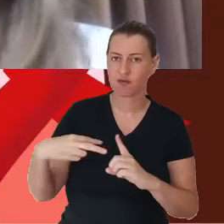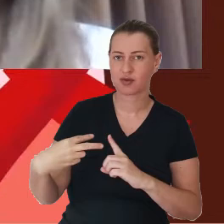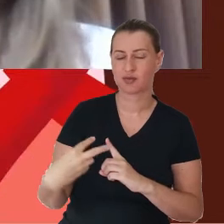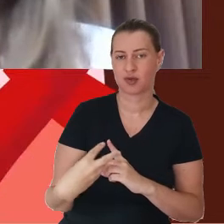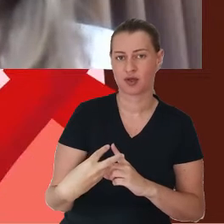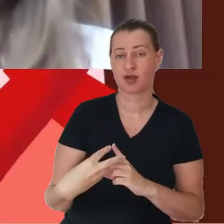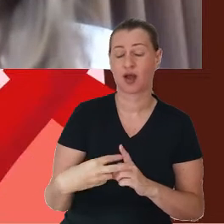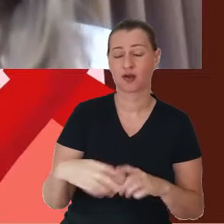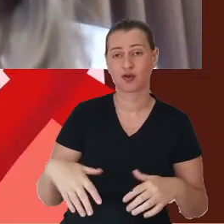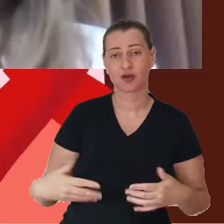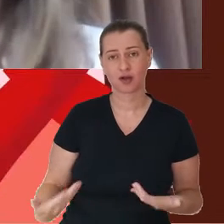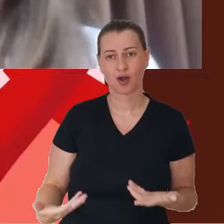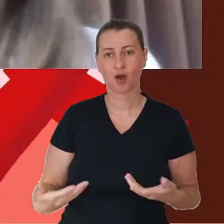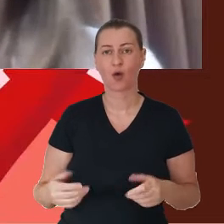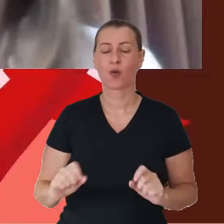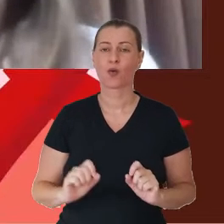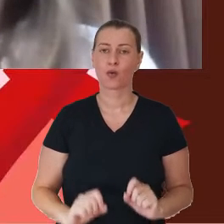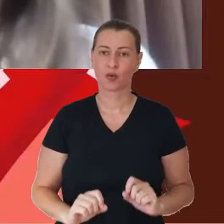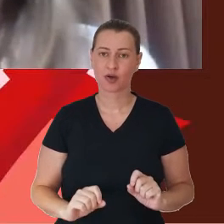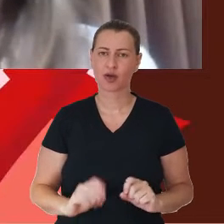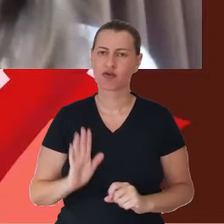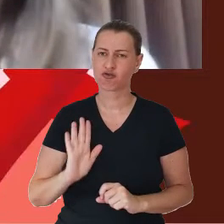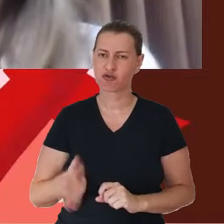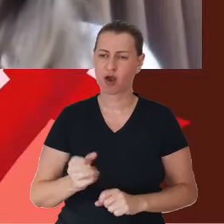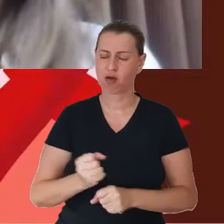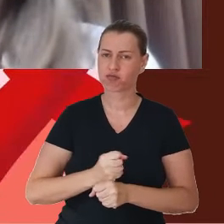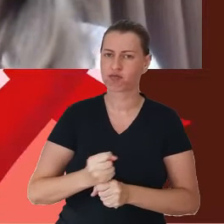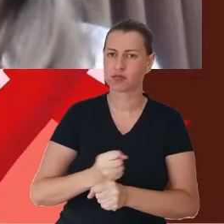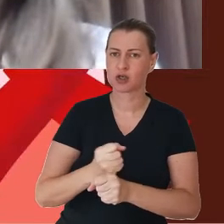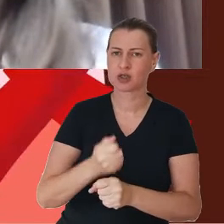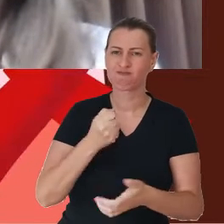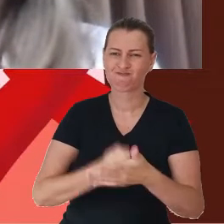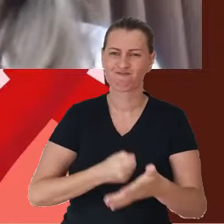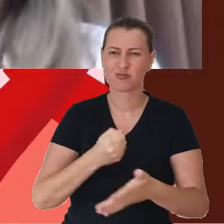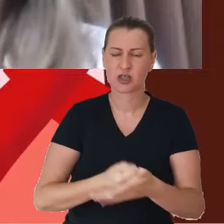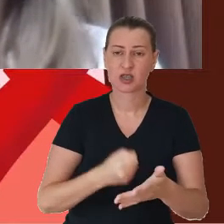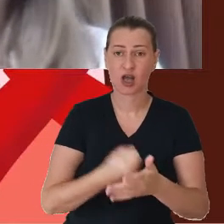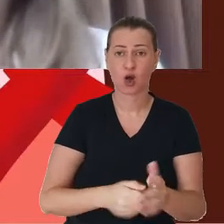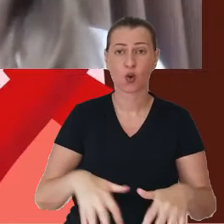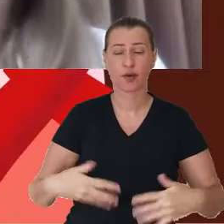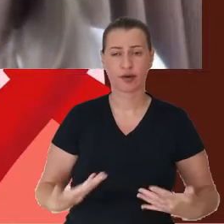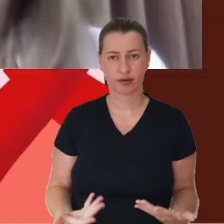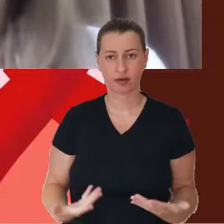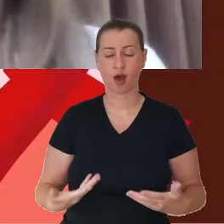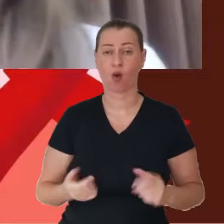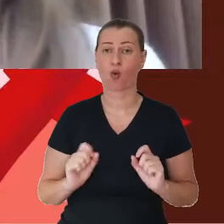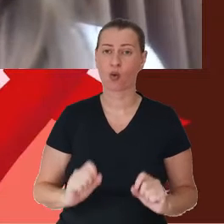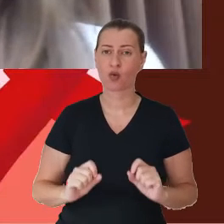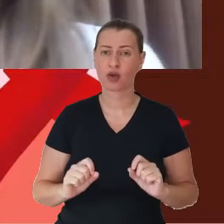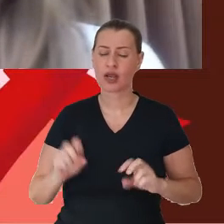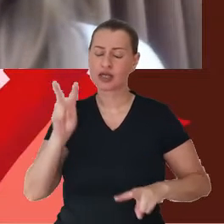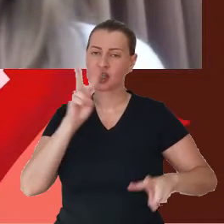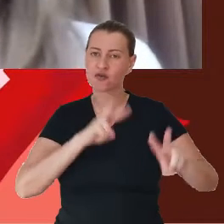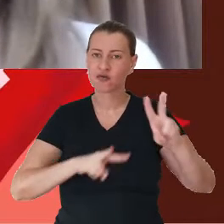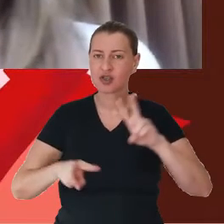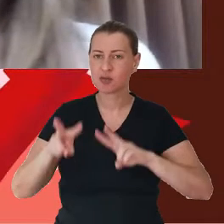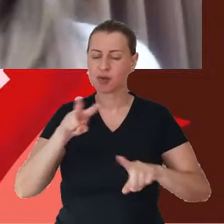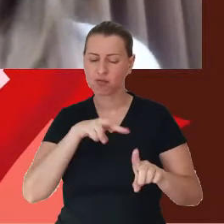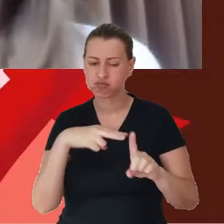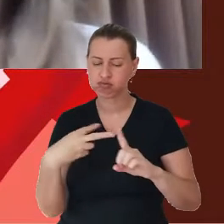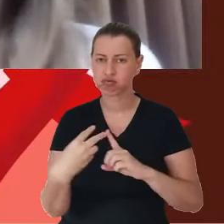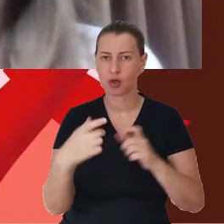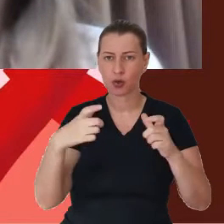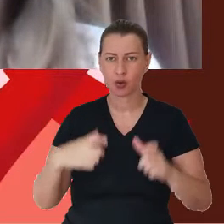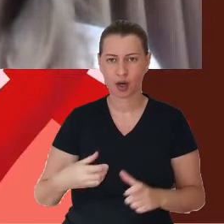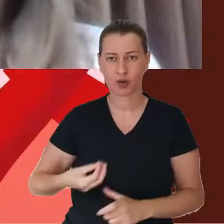que, embora já sejam anos de luta, né, essa visibilidade que a gente está tendo, esse espaço que a gente está tendo, ele